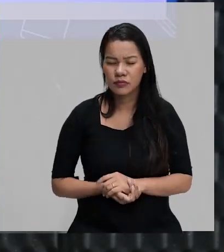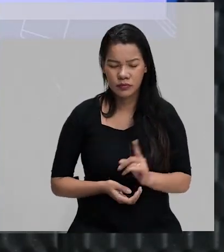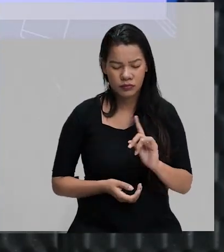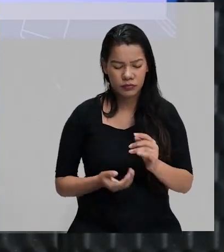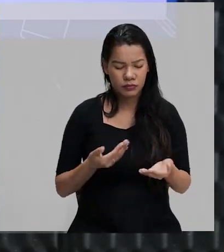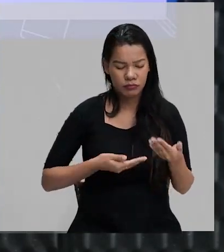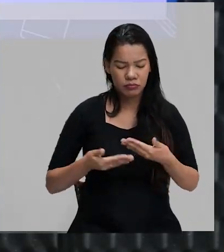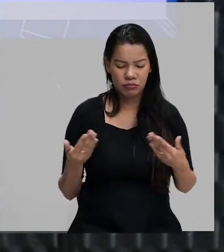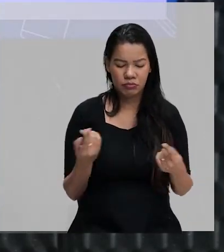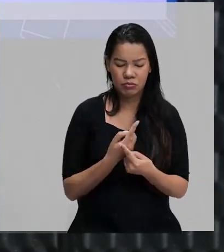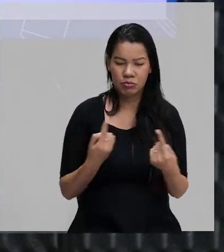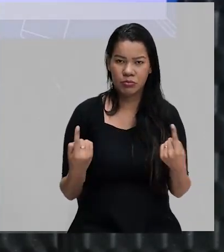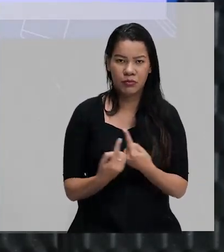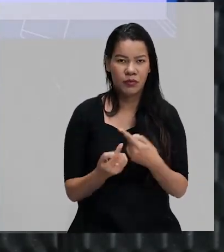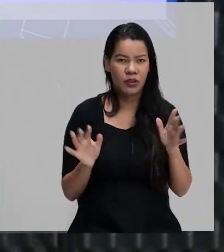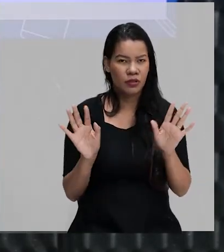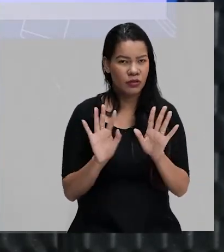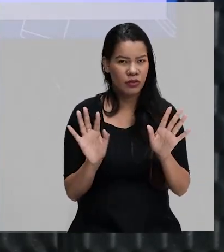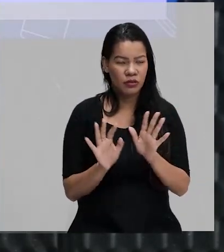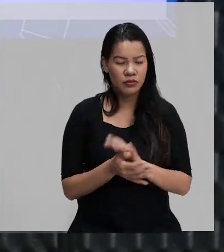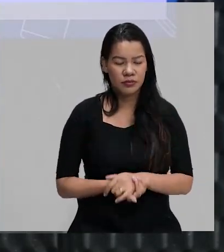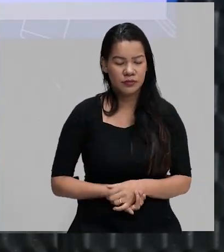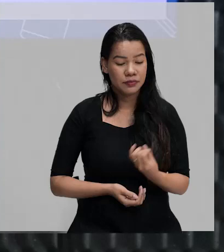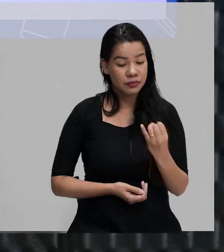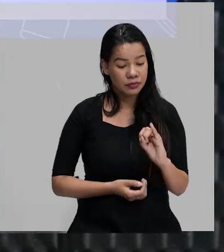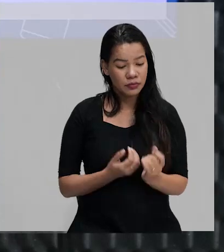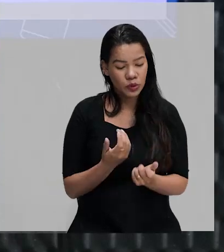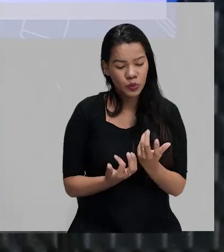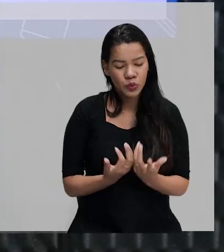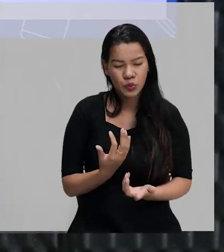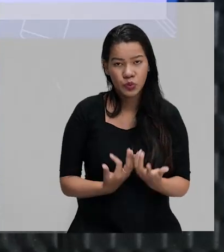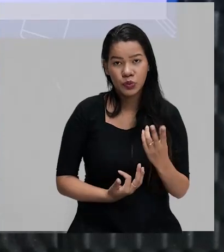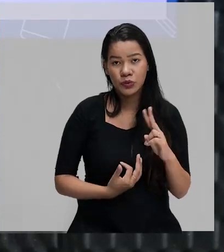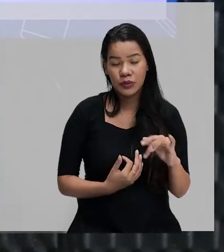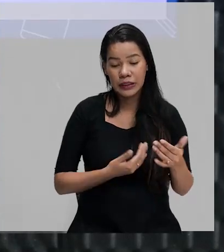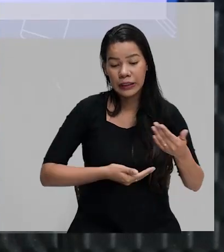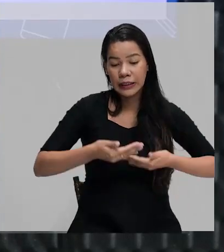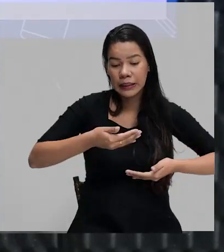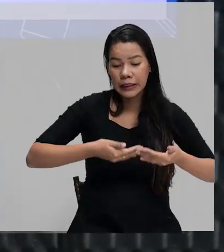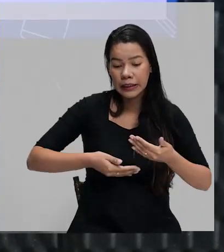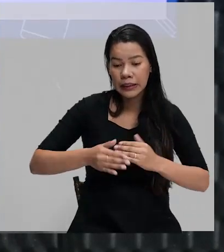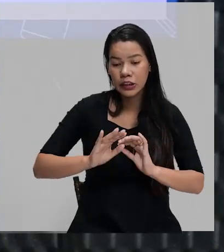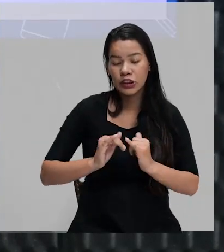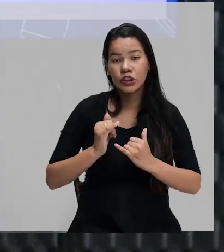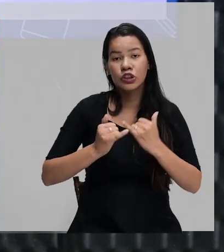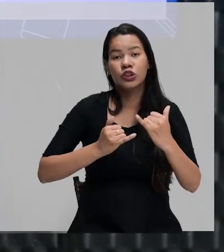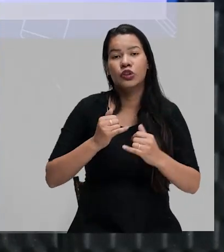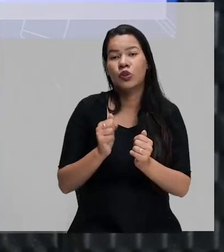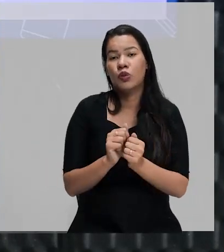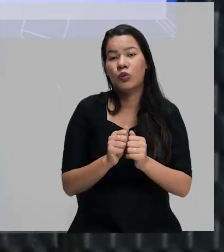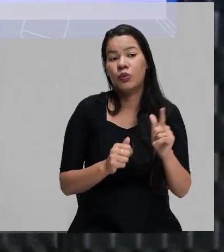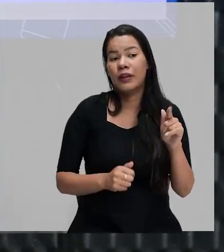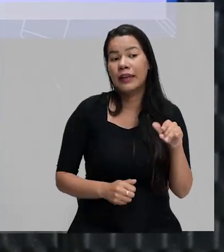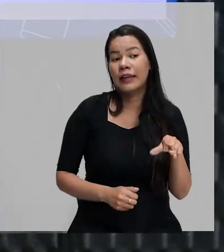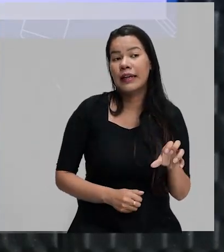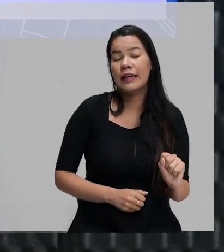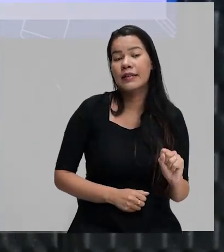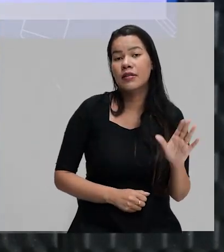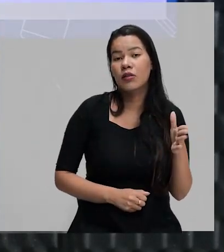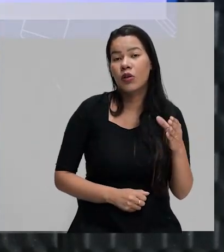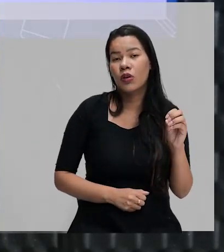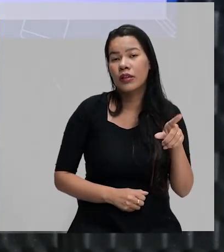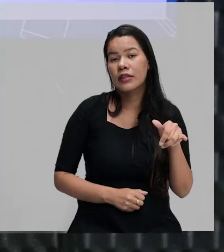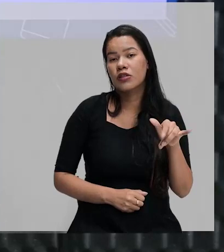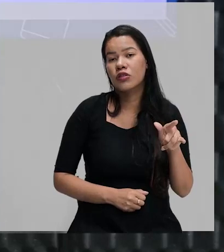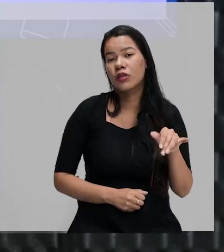interagir um com o outro, não. Se eles vão queimar, eles vão reagir com o gás oxigênio, tudo bem? Então eu tenho,